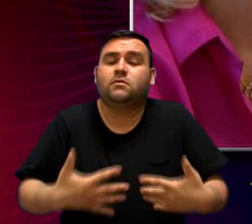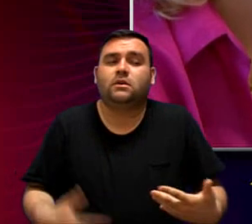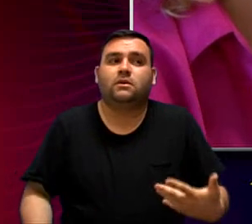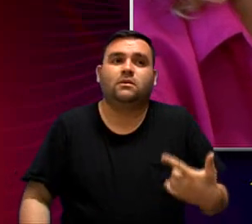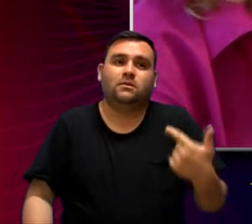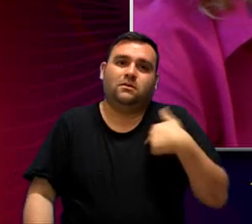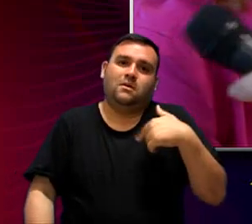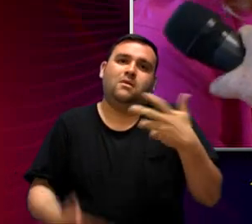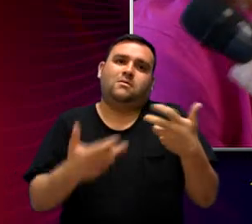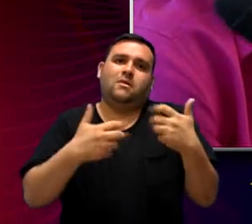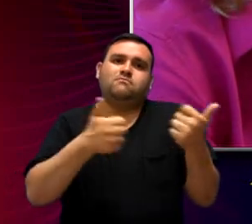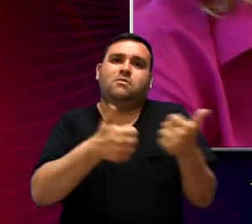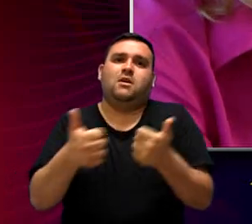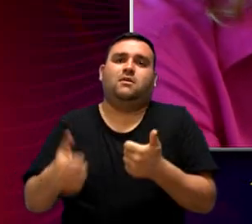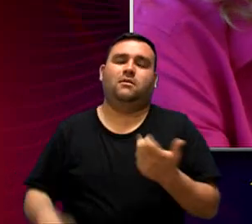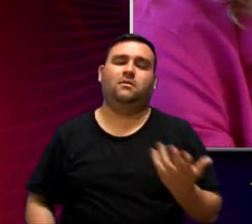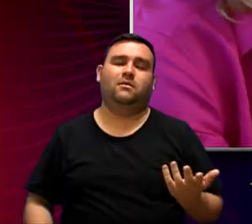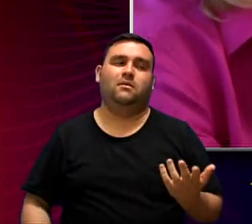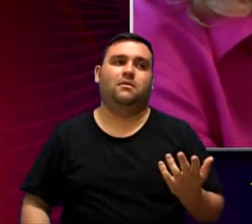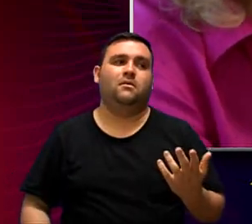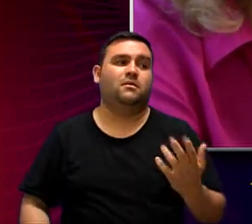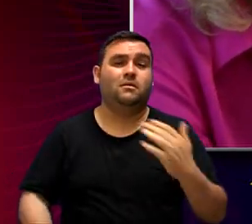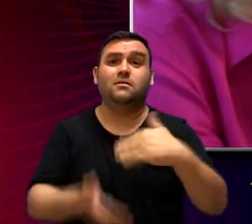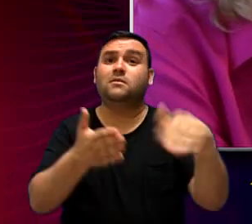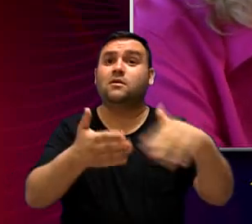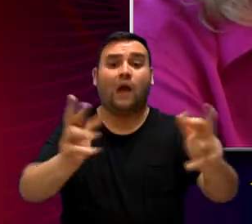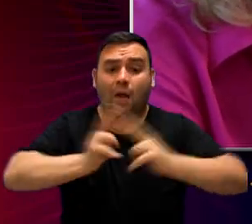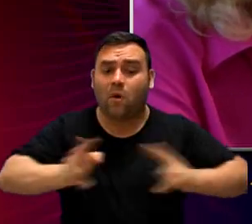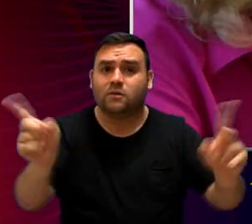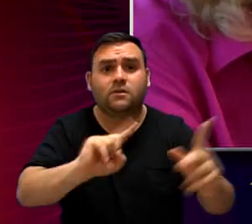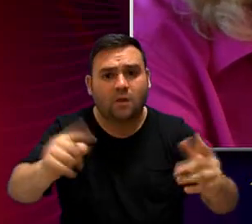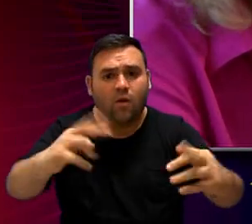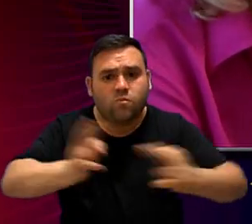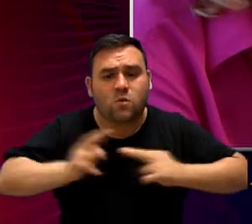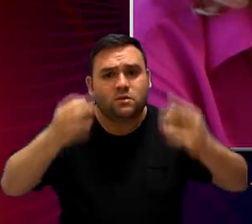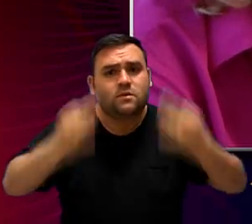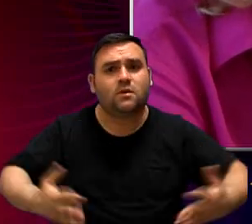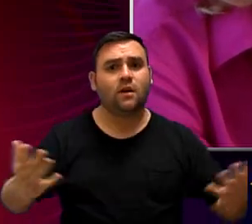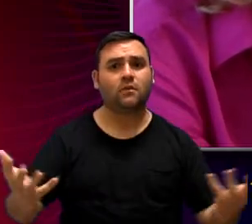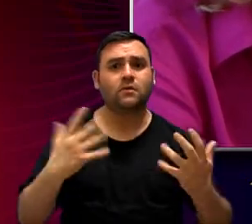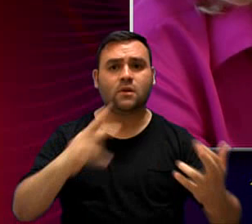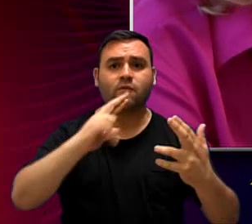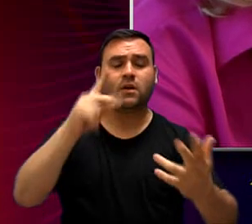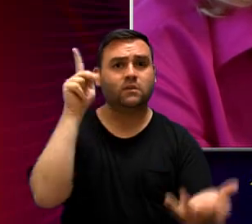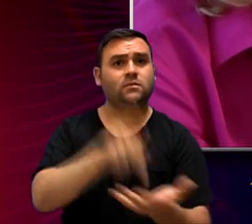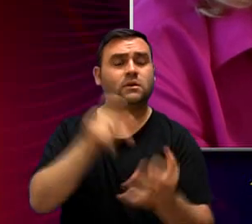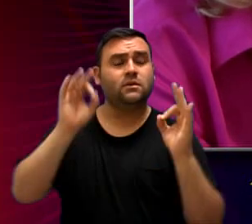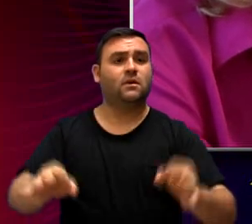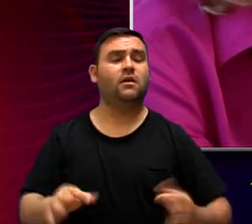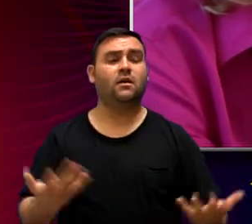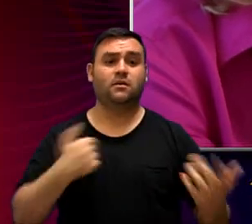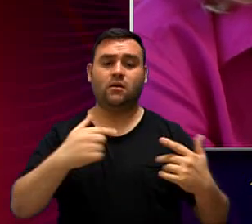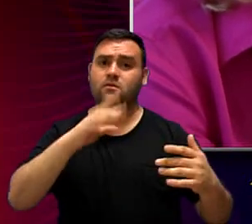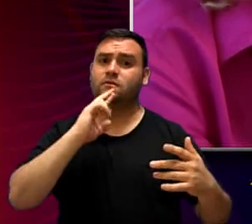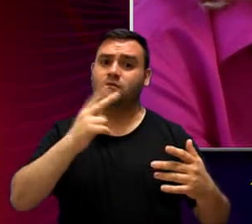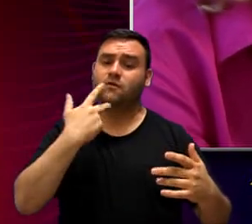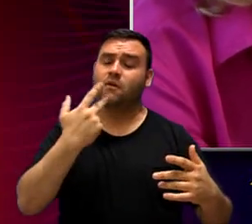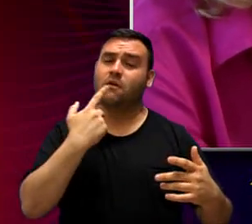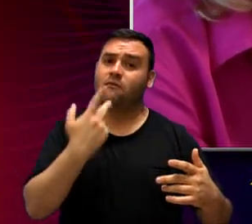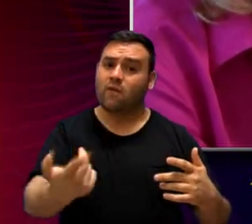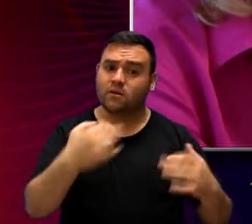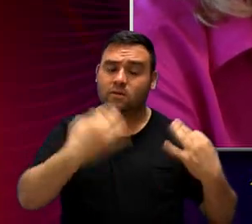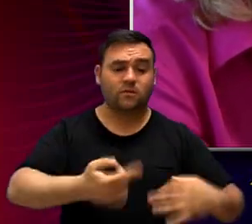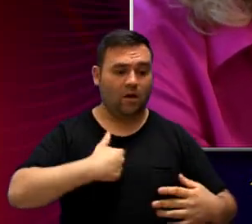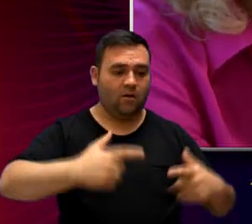no final. Eu espero terminar bem. Secretário. Secretário, isso não é resposta. Por favor, eu estou falando aqui. Eu sou vidente, seriamente. Eu não